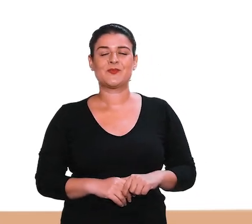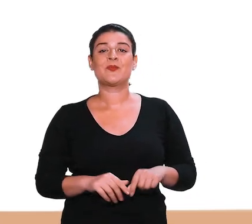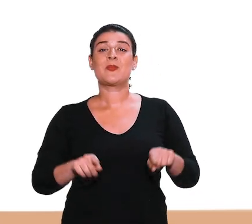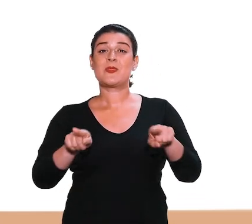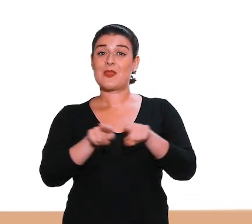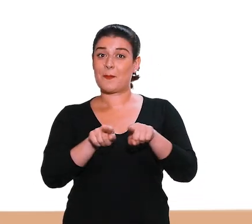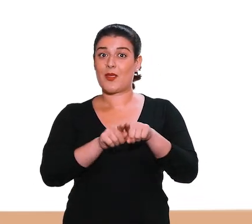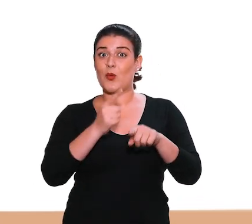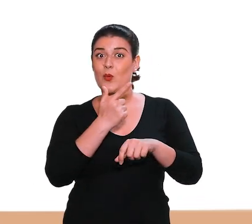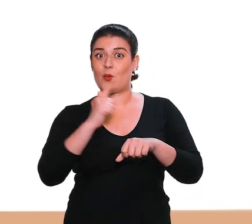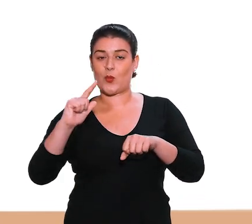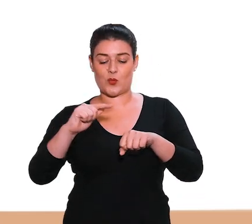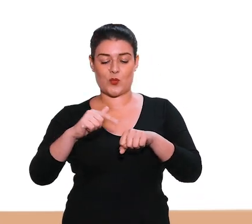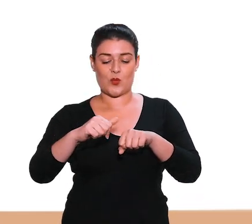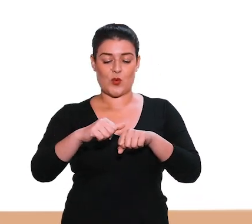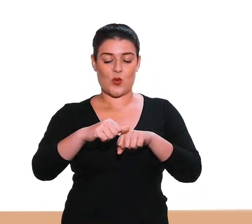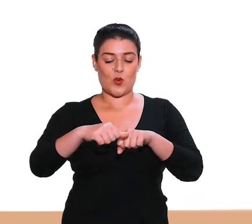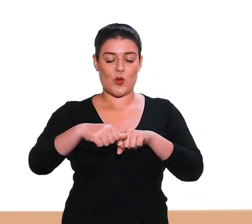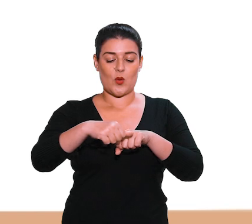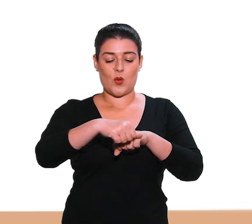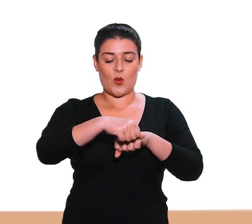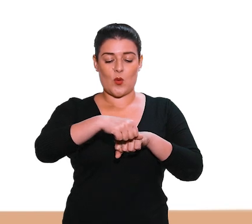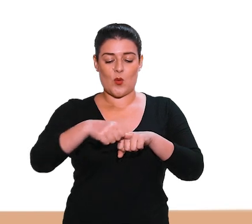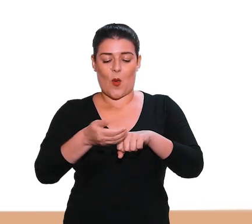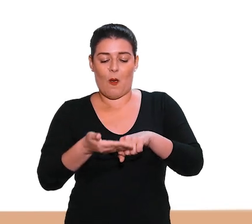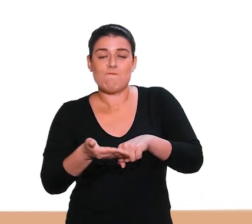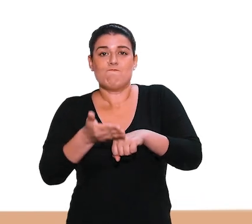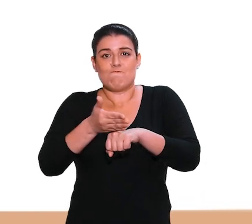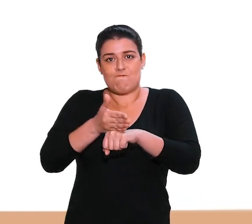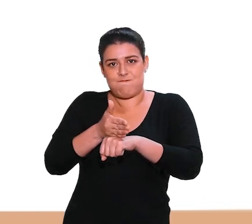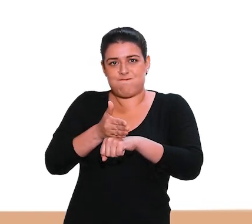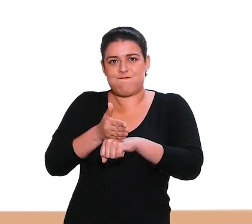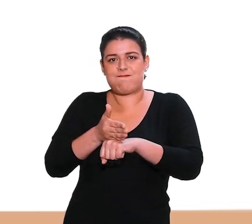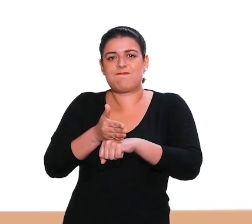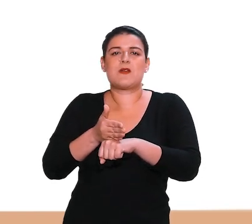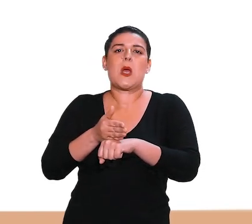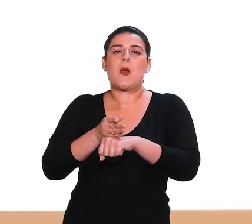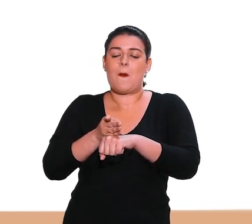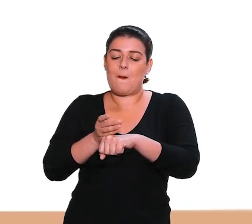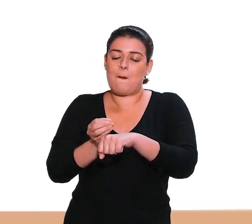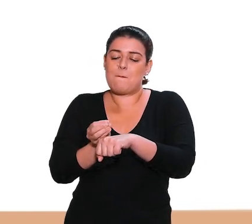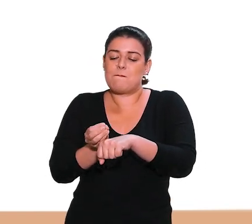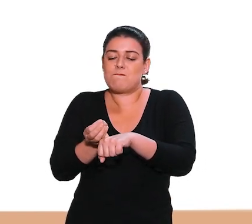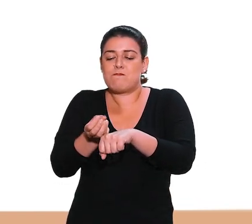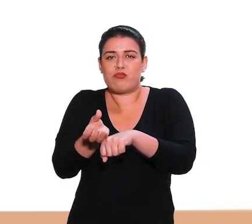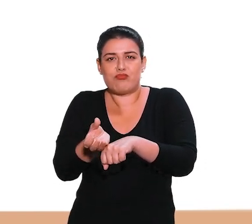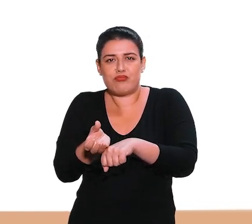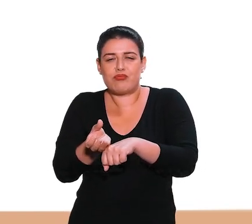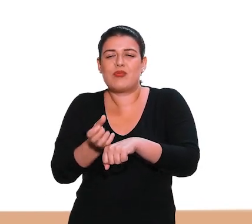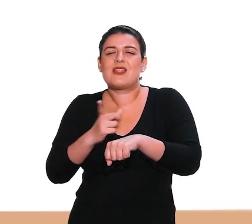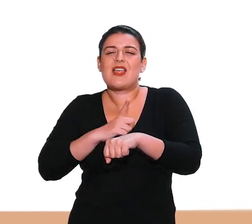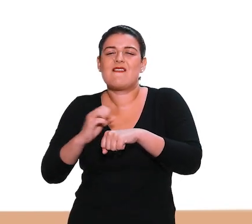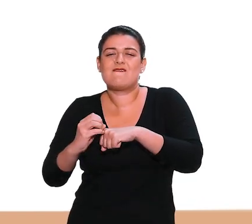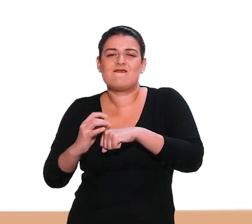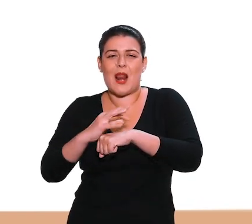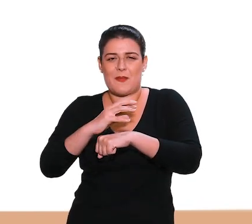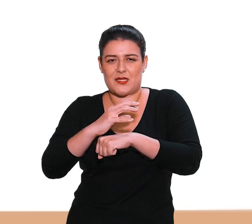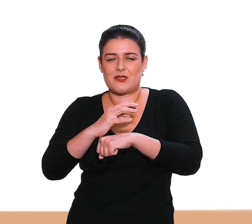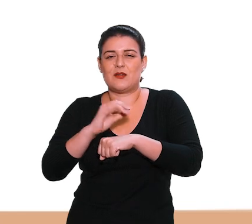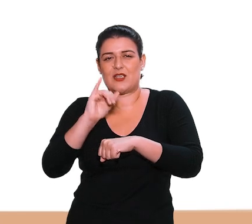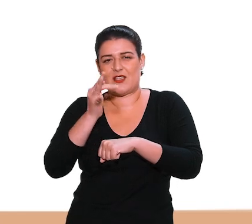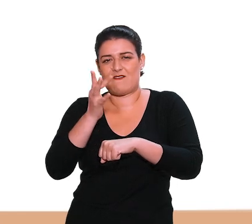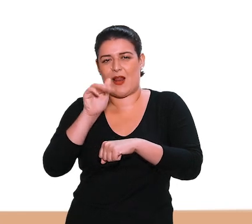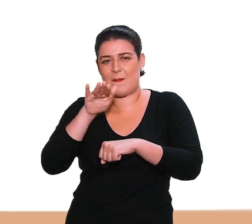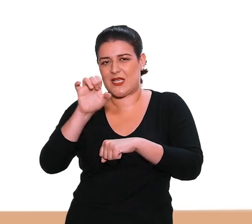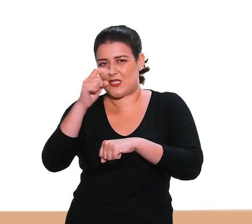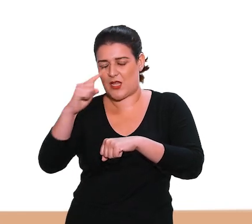uma cicatriz com um formato que é mais acima do que deveria, pontos ainda que estão infeccionados.